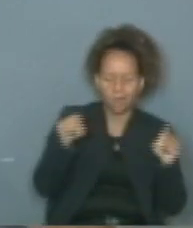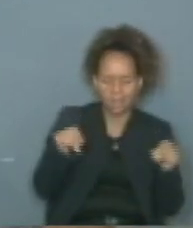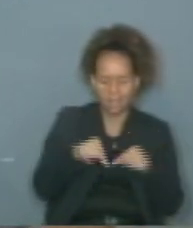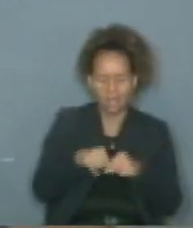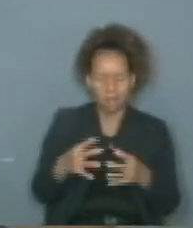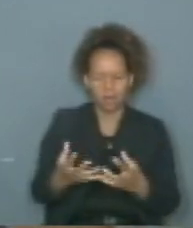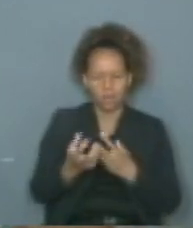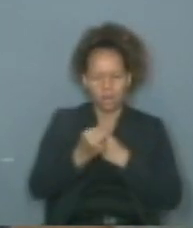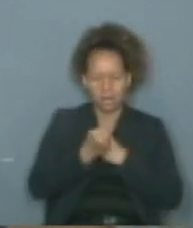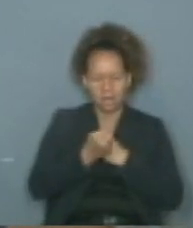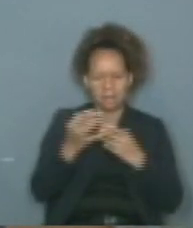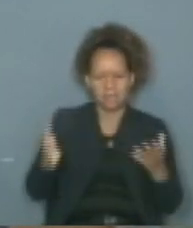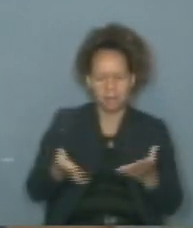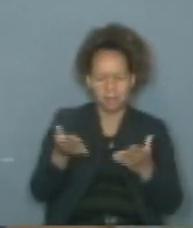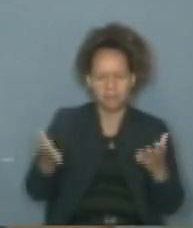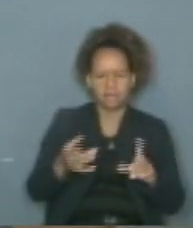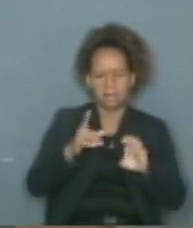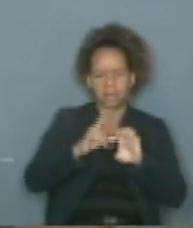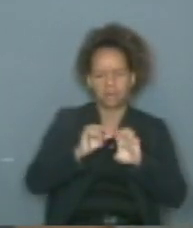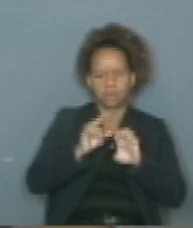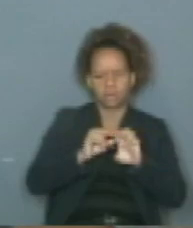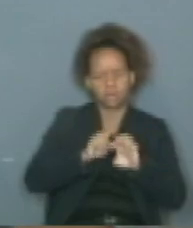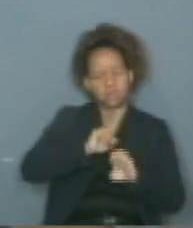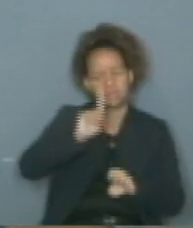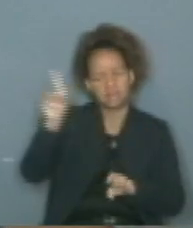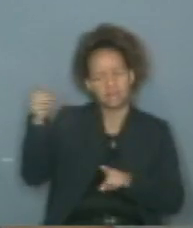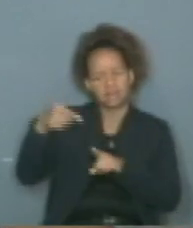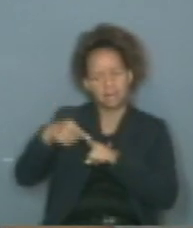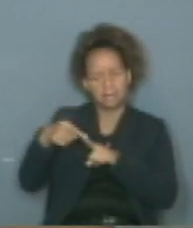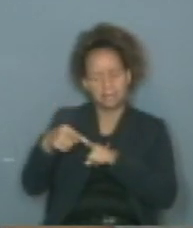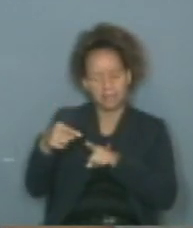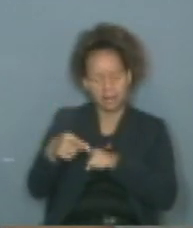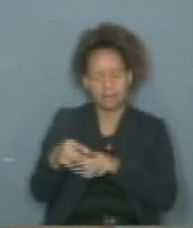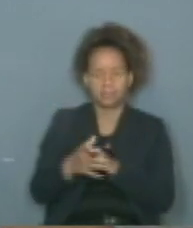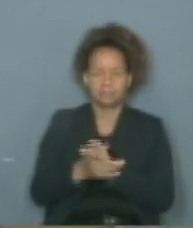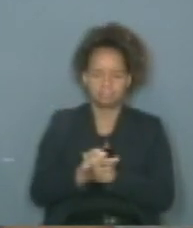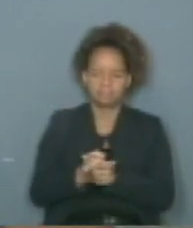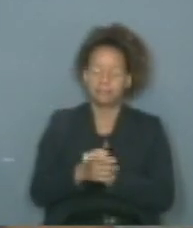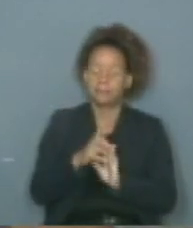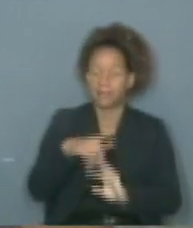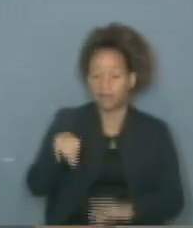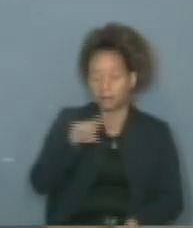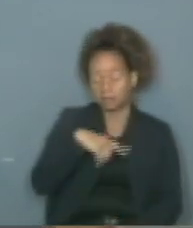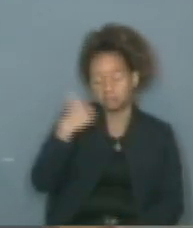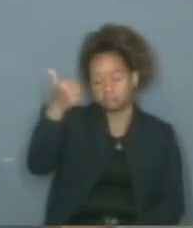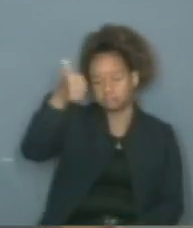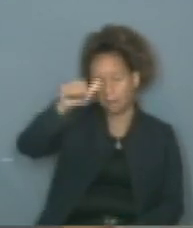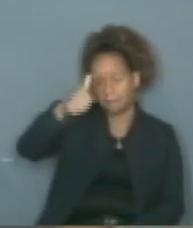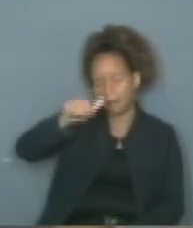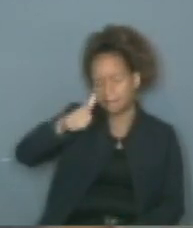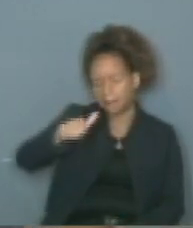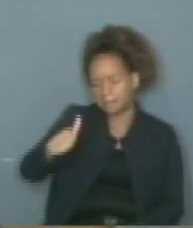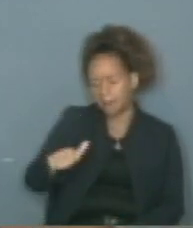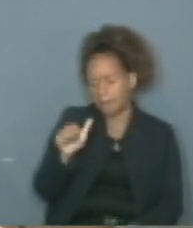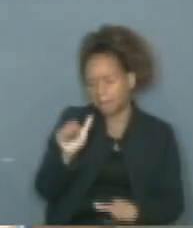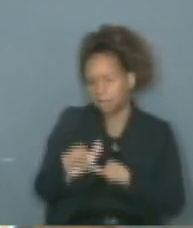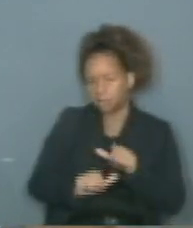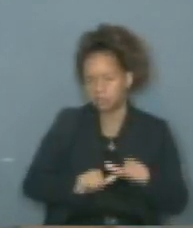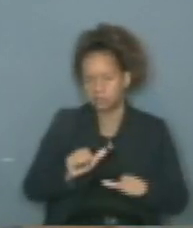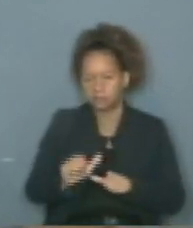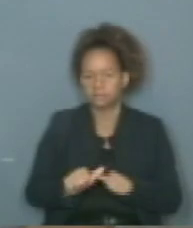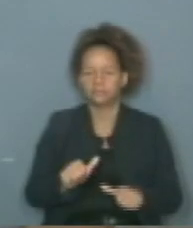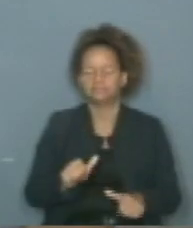poder acolher e promover o empreendedorismo naquela comunidade. Então, a gente avalia uma mudança